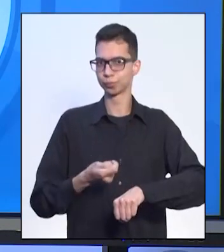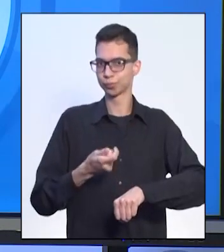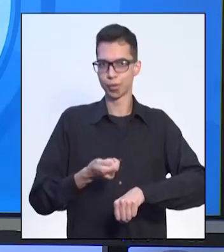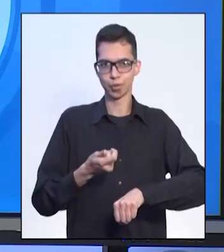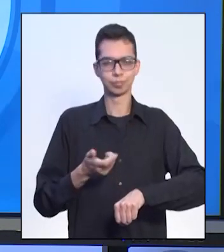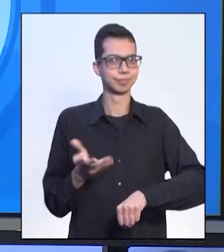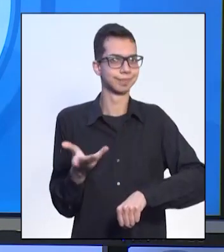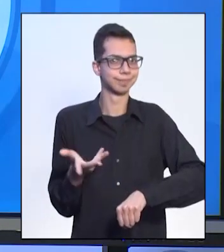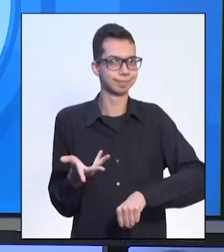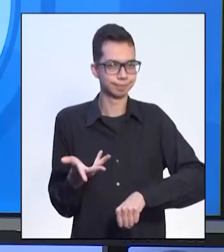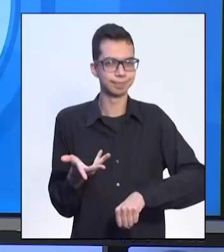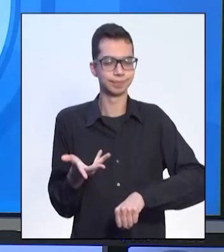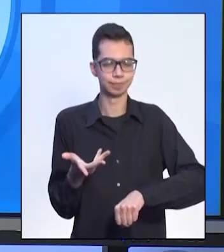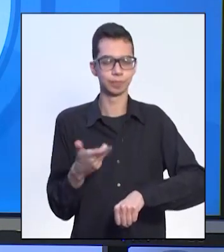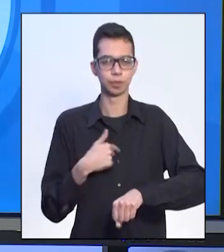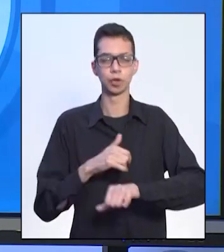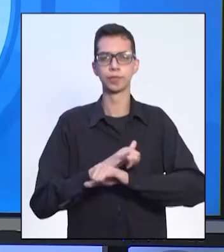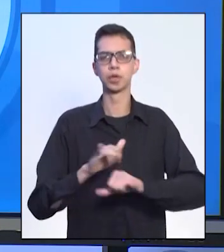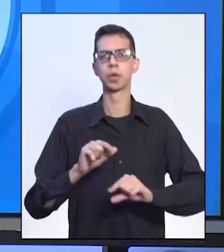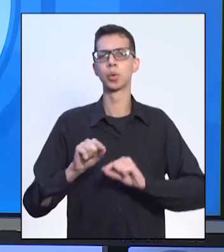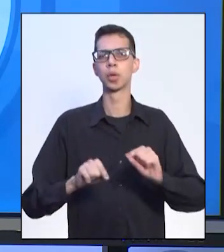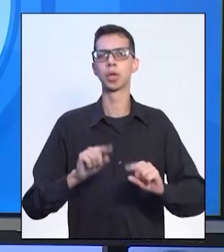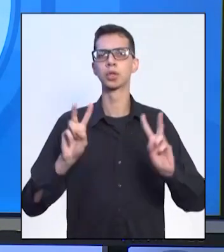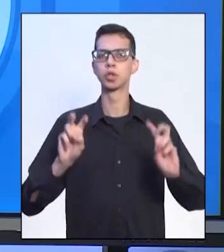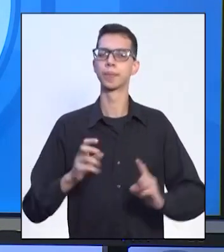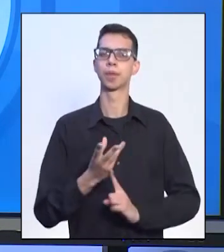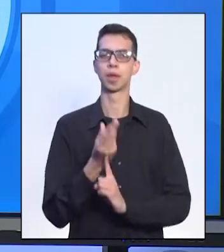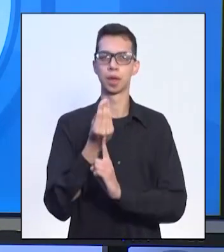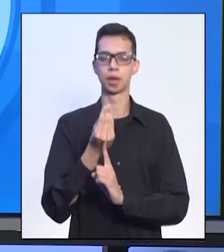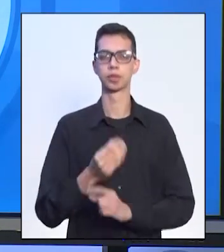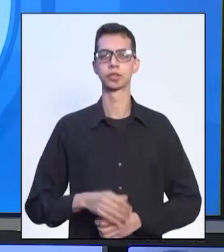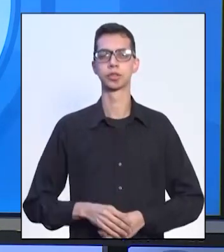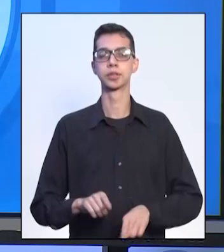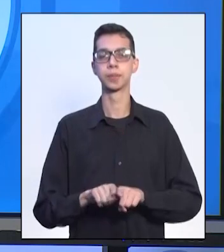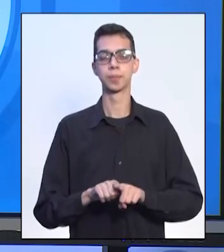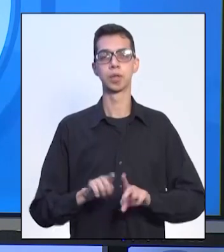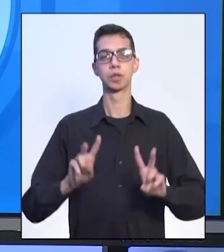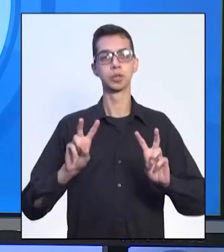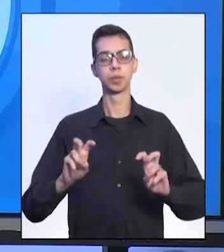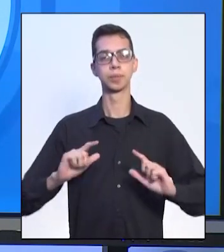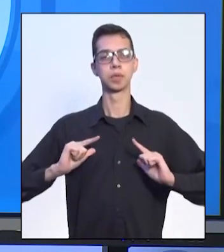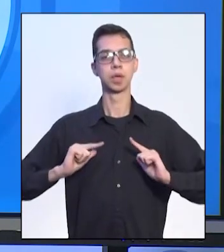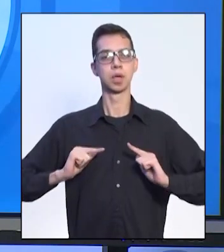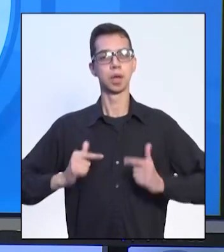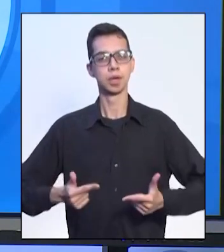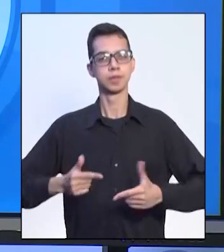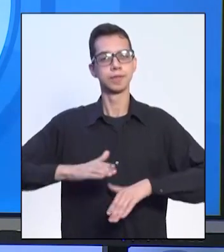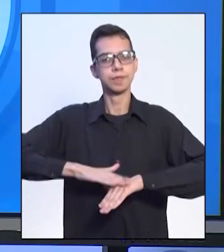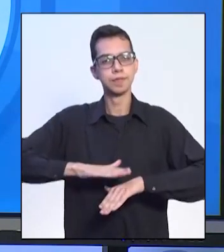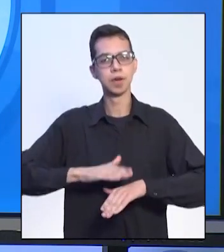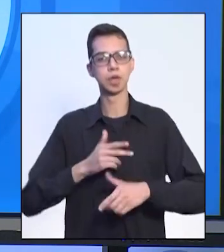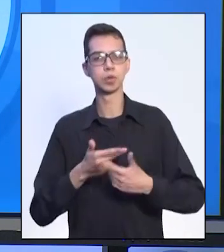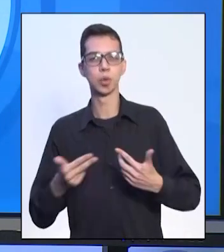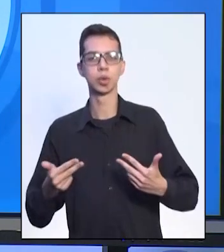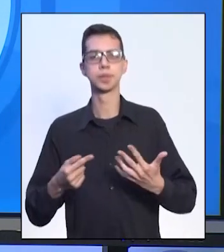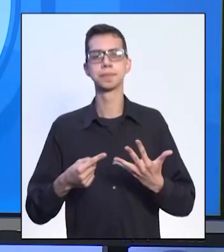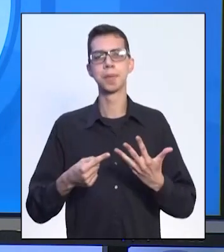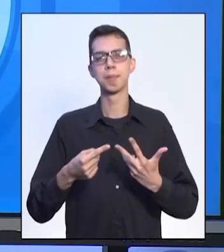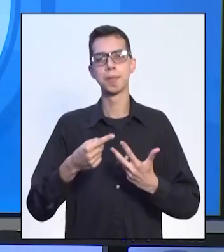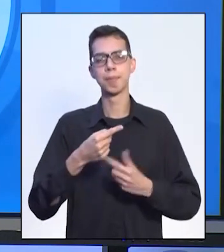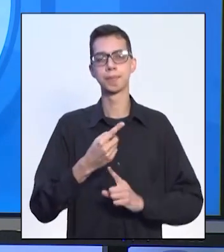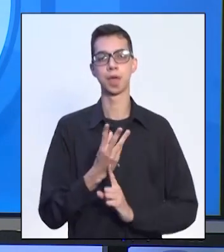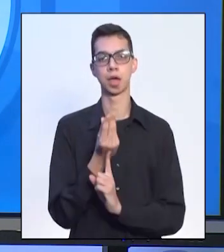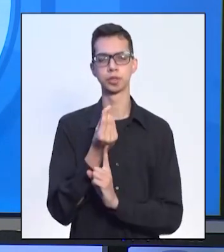dessas concepções da arte, da ação da arte no nosso cotidiano, por que existem tantas